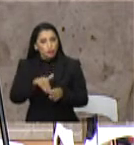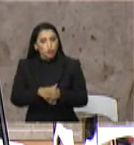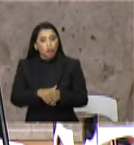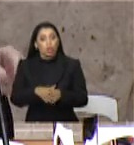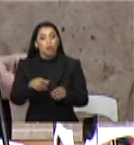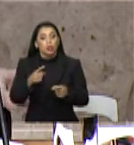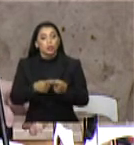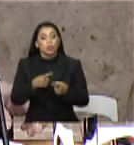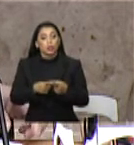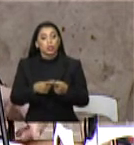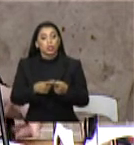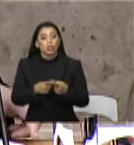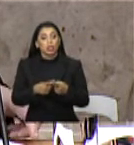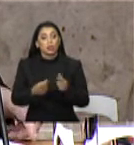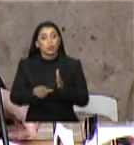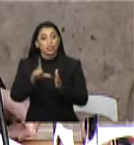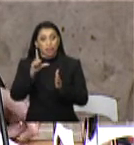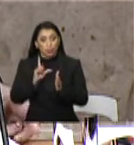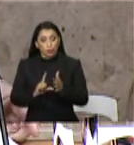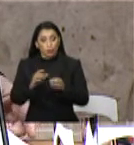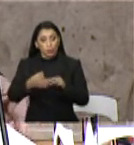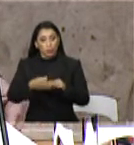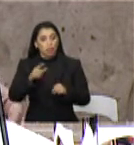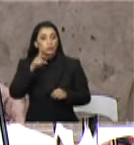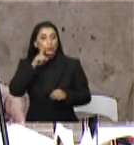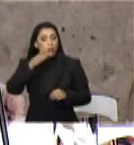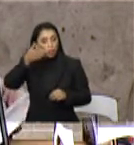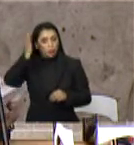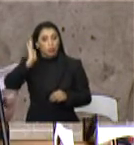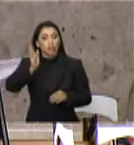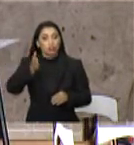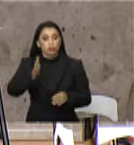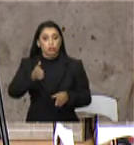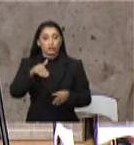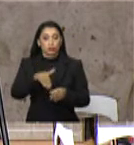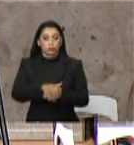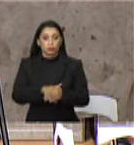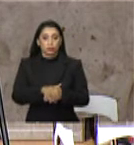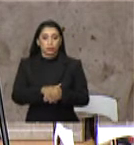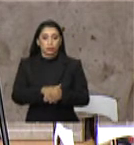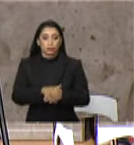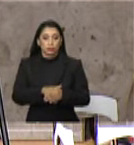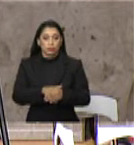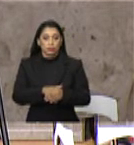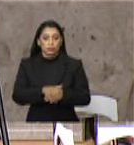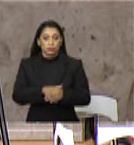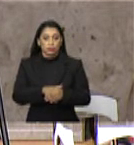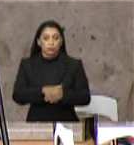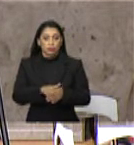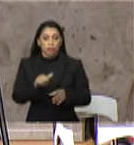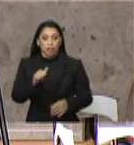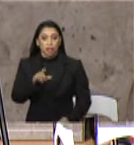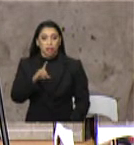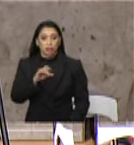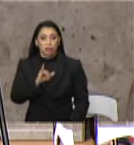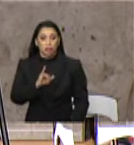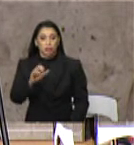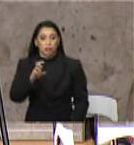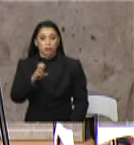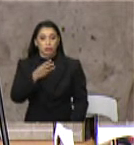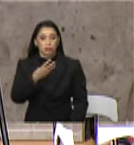voltou no plenário virtual e nós deliberamos no nadei